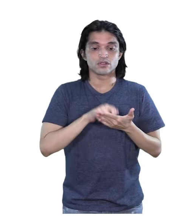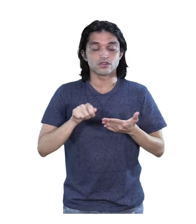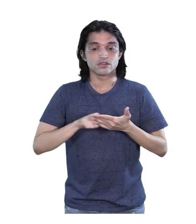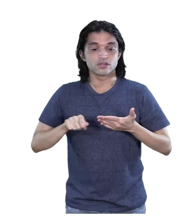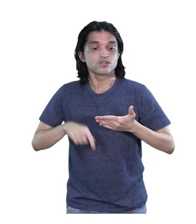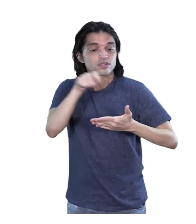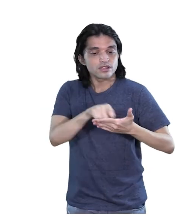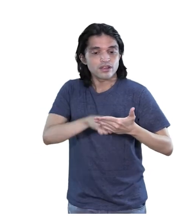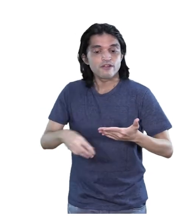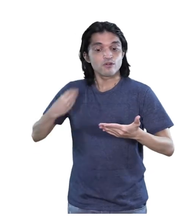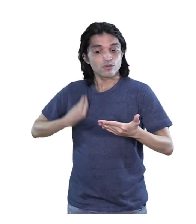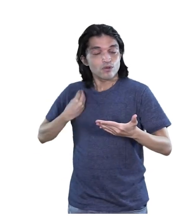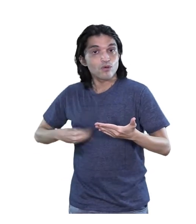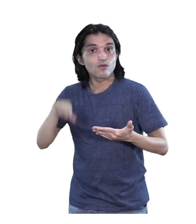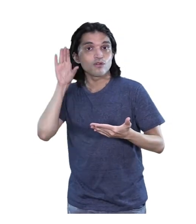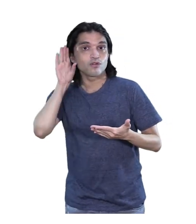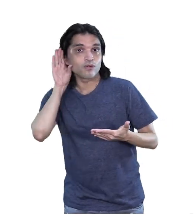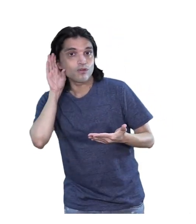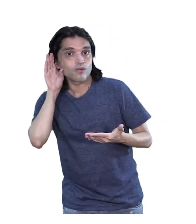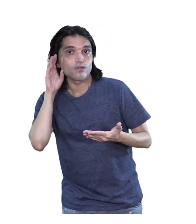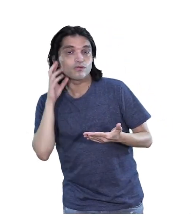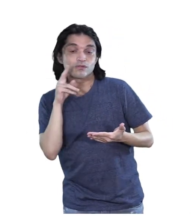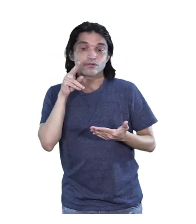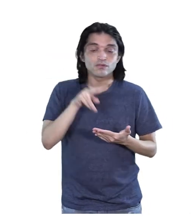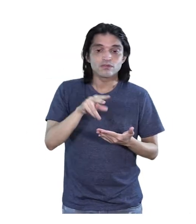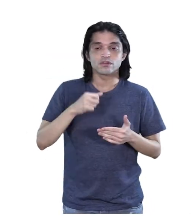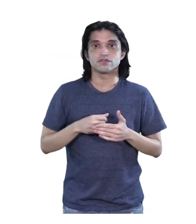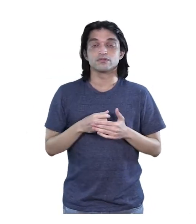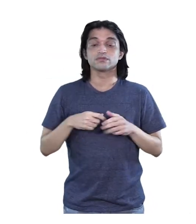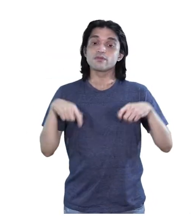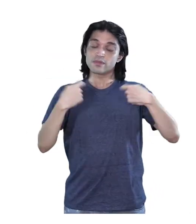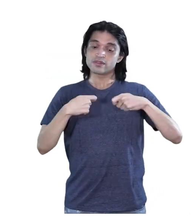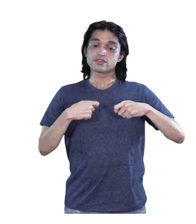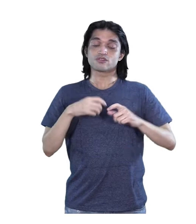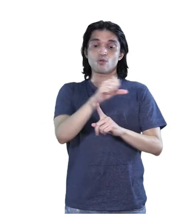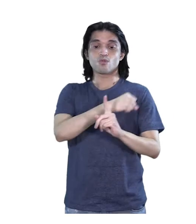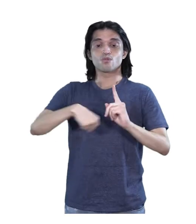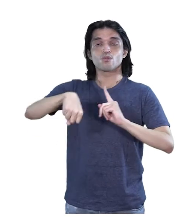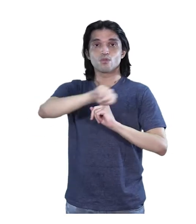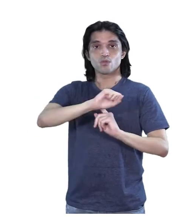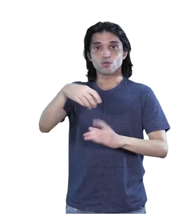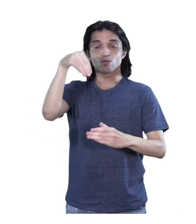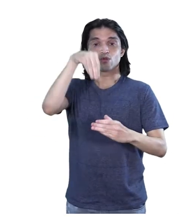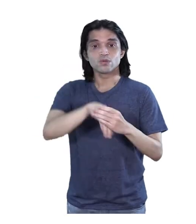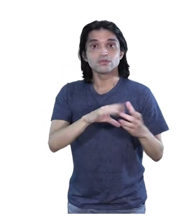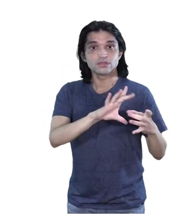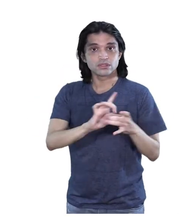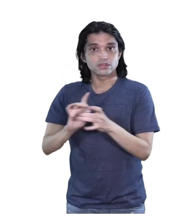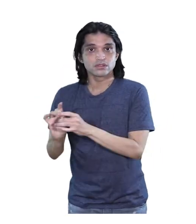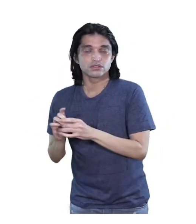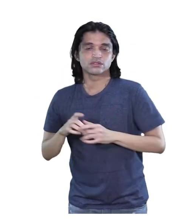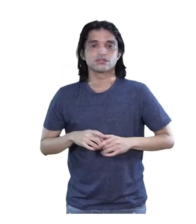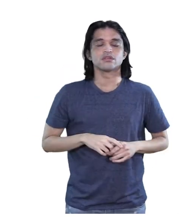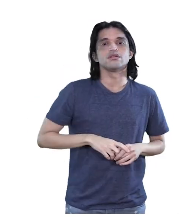A história construída precisa ter um contexto social. A linguagem empregada, a